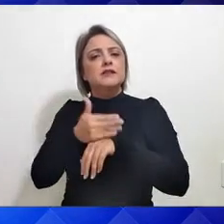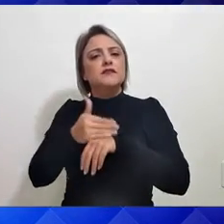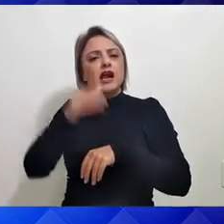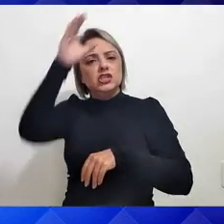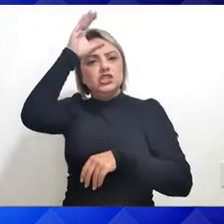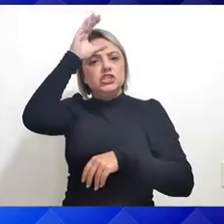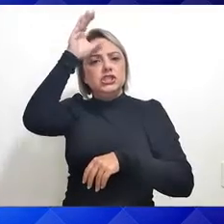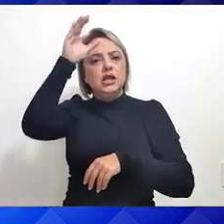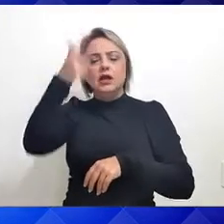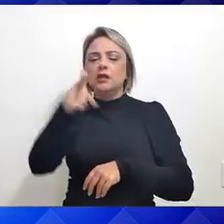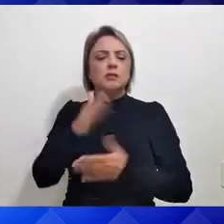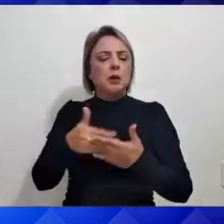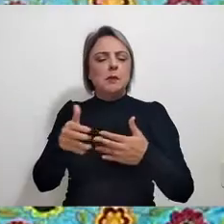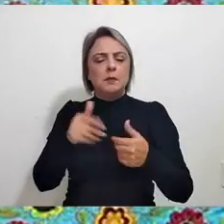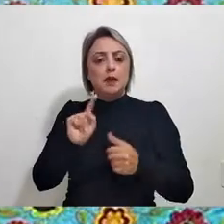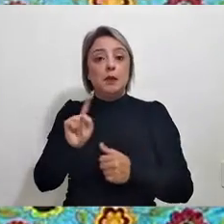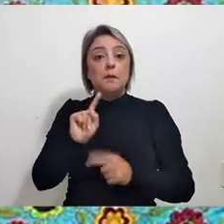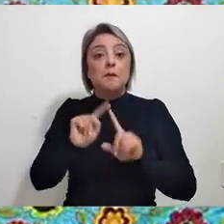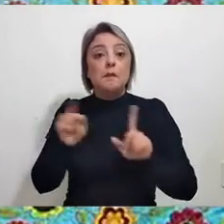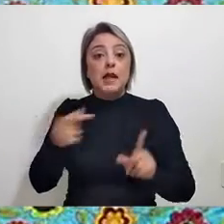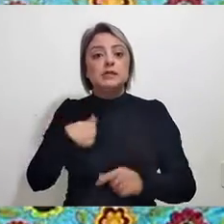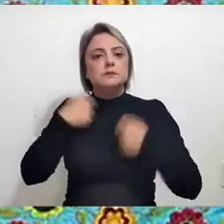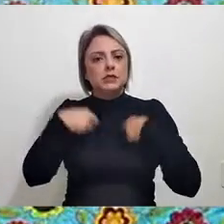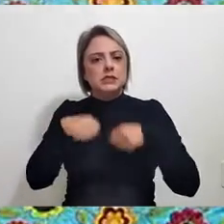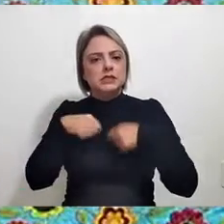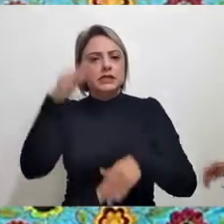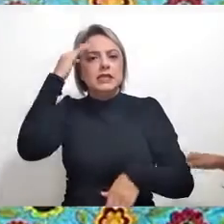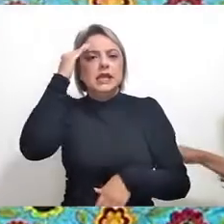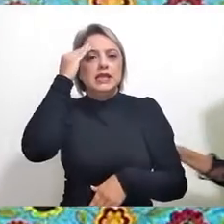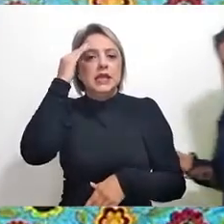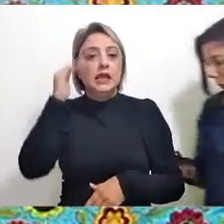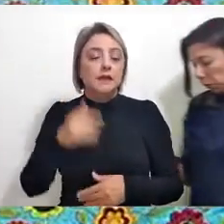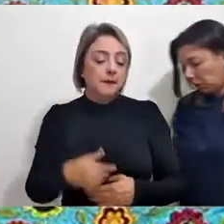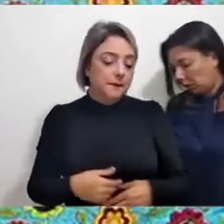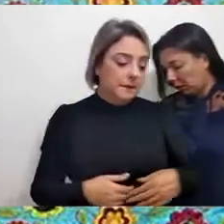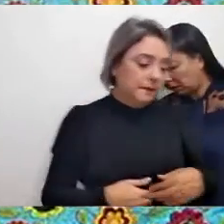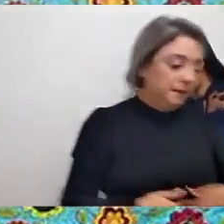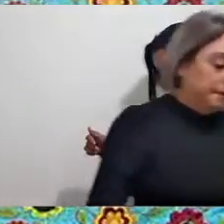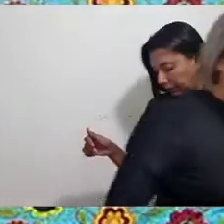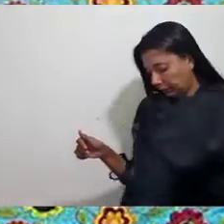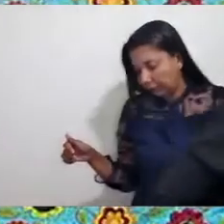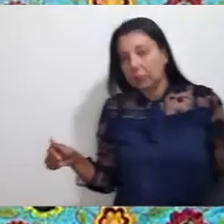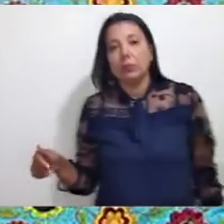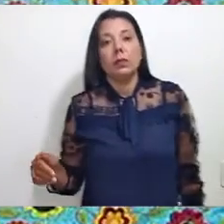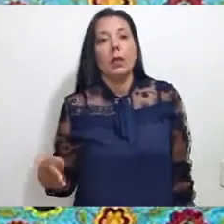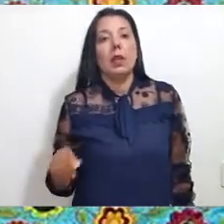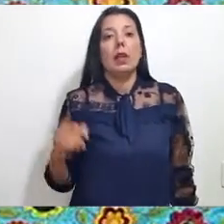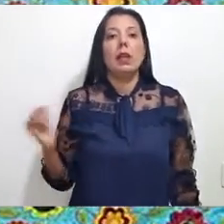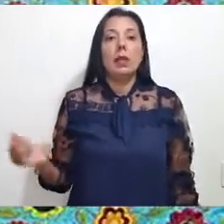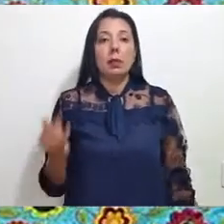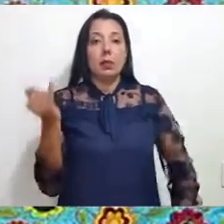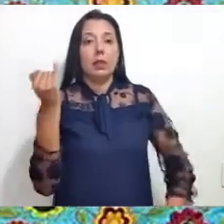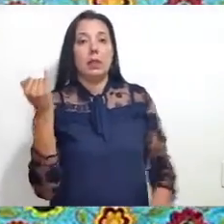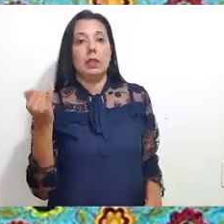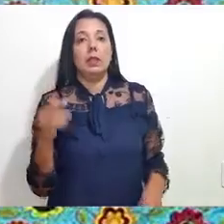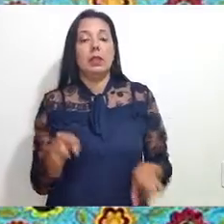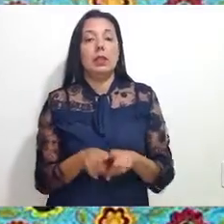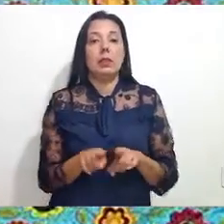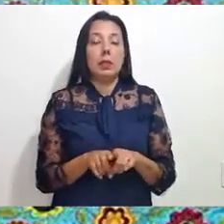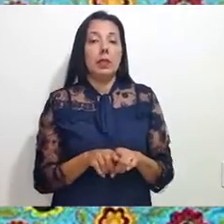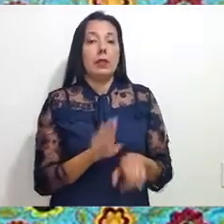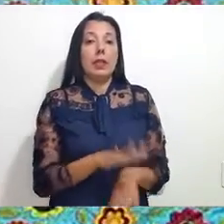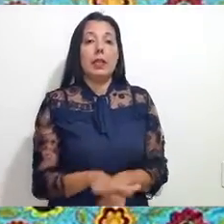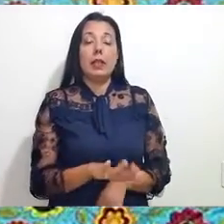são fundamentais, são muito importantes, assim como a Ana Maria botou aqui, a gente está com saudade mesmo de ir para a rua, né, para fazer